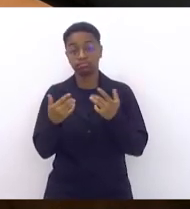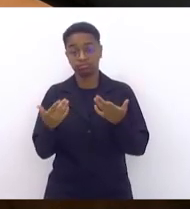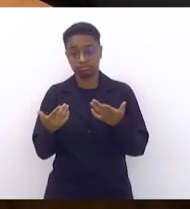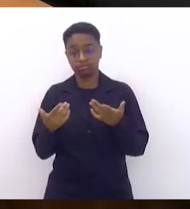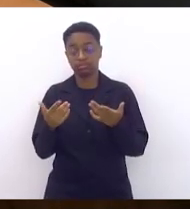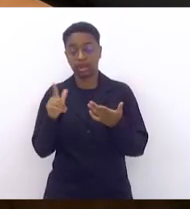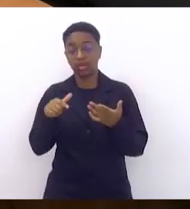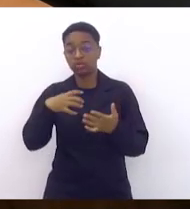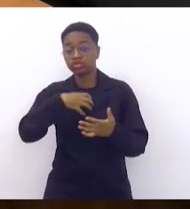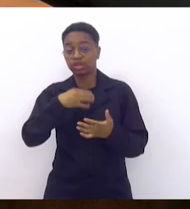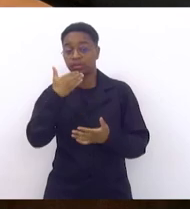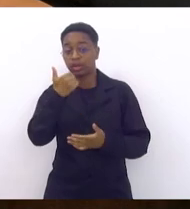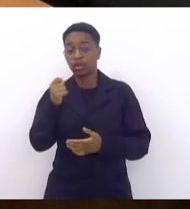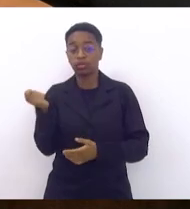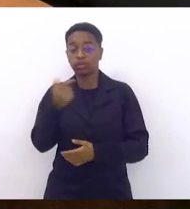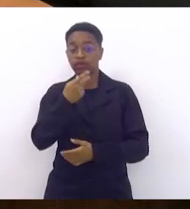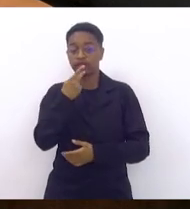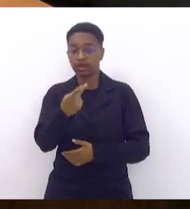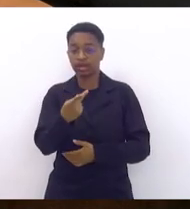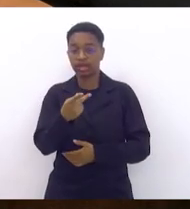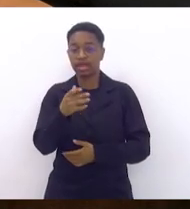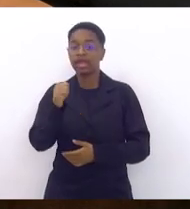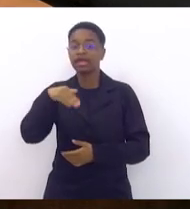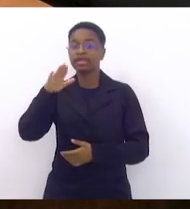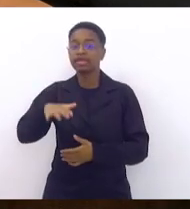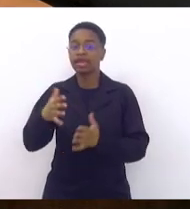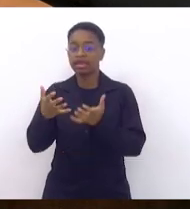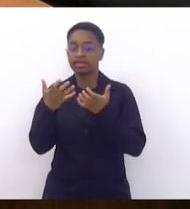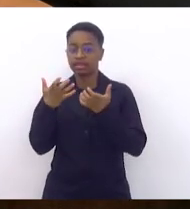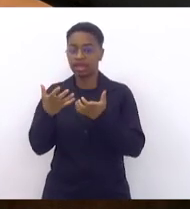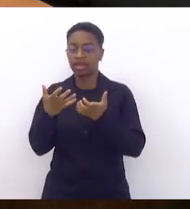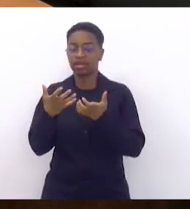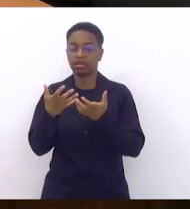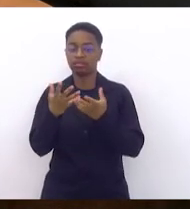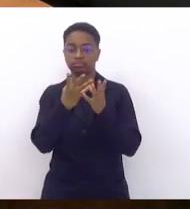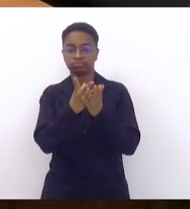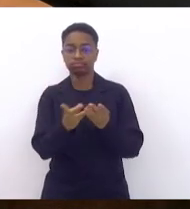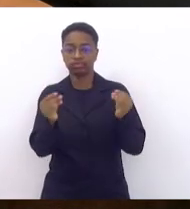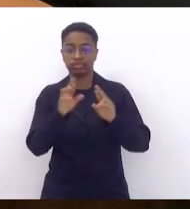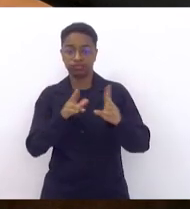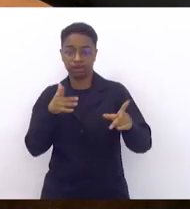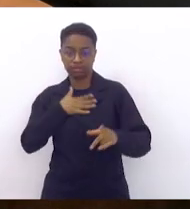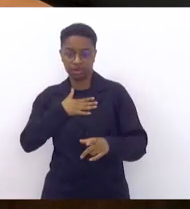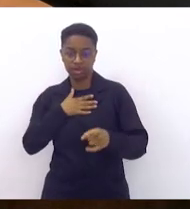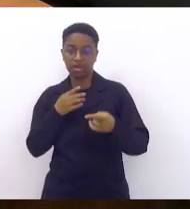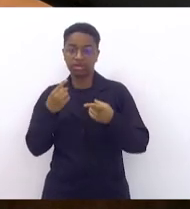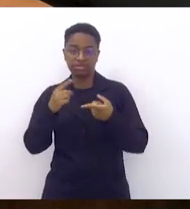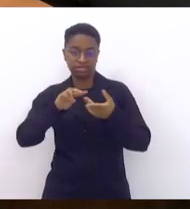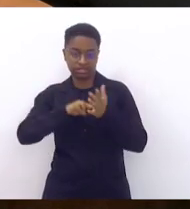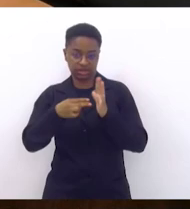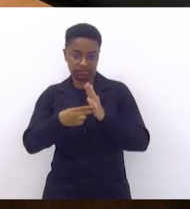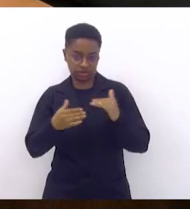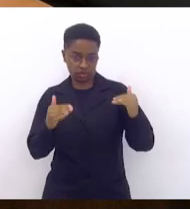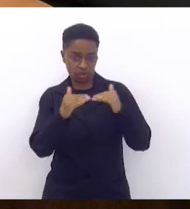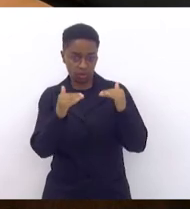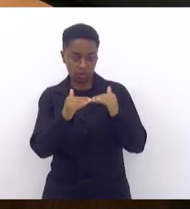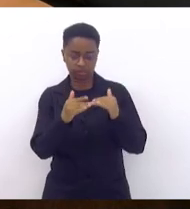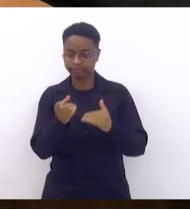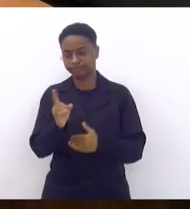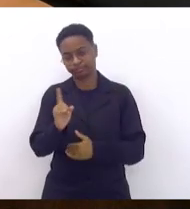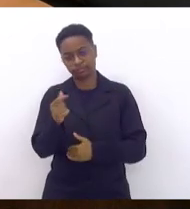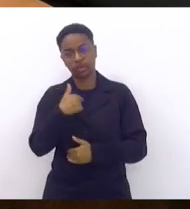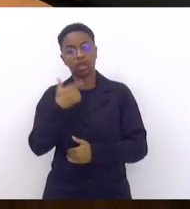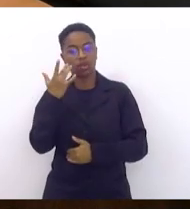nível melhor do que dizer o seguinte, quem quer combatê-las de uma forma diferente da minha é porque é a favor. Aí eu acho que a gente